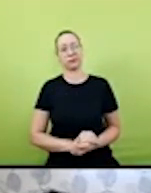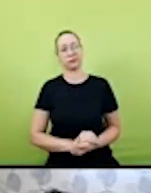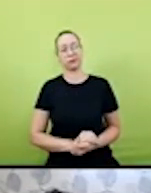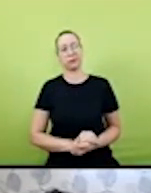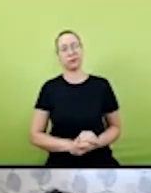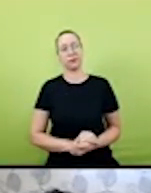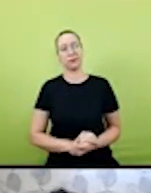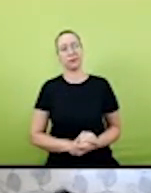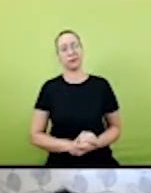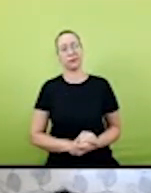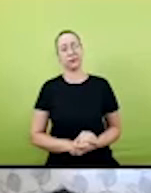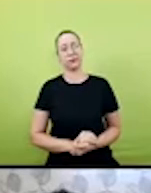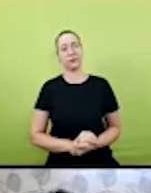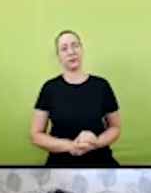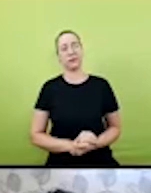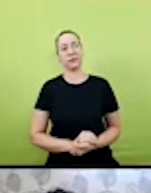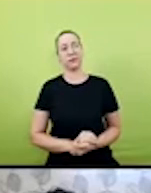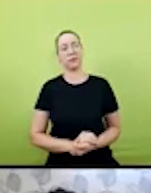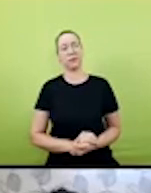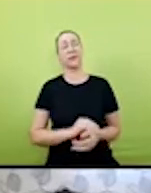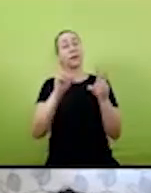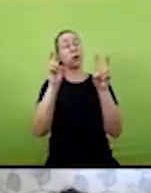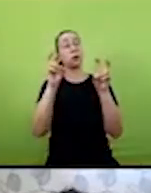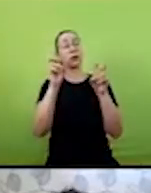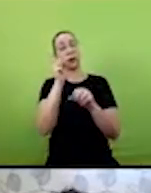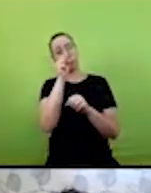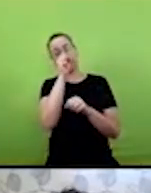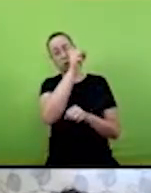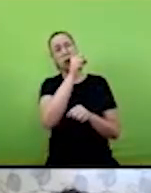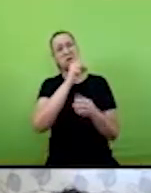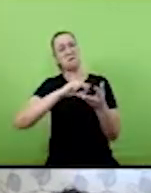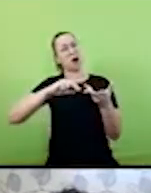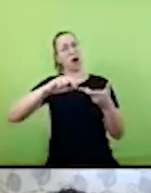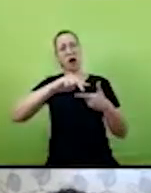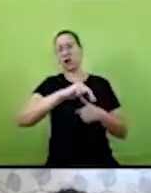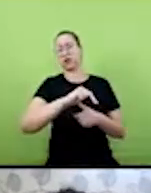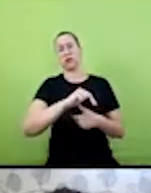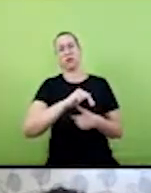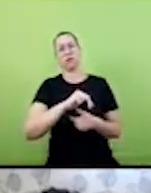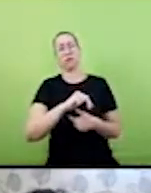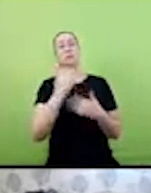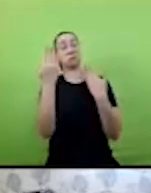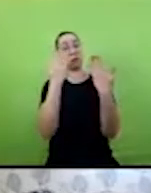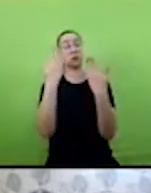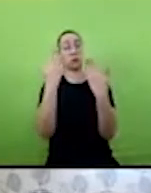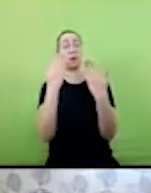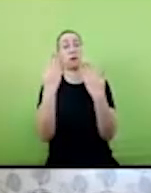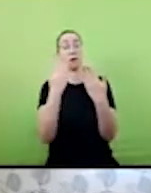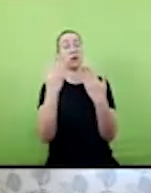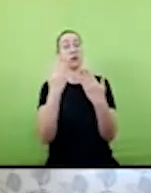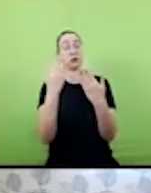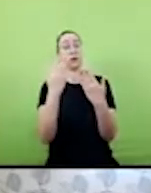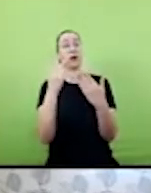E, né, a compreensão sobre outras formas de violência que eu já comentei, né, a violência psicológica,